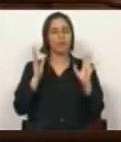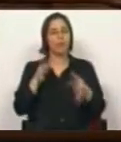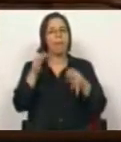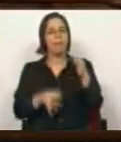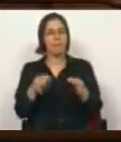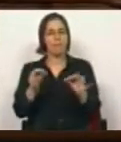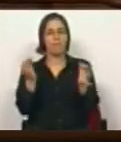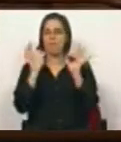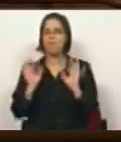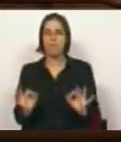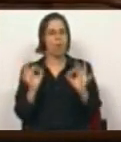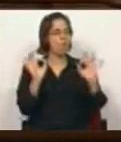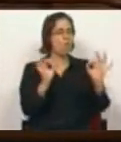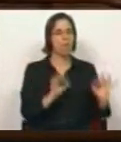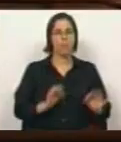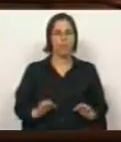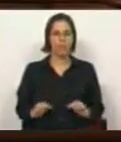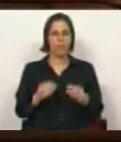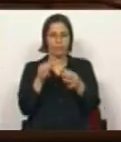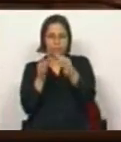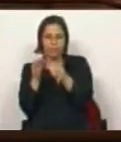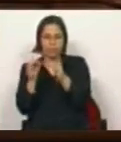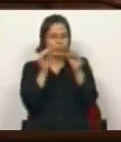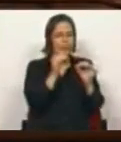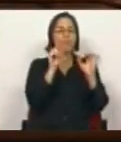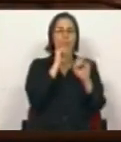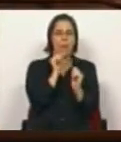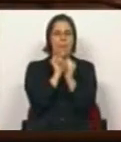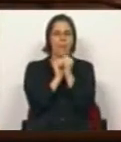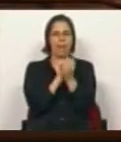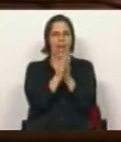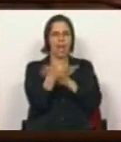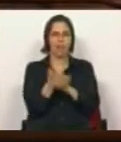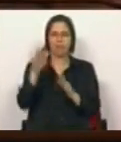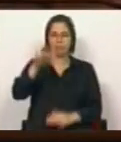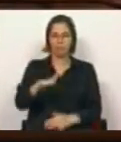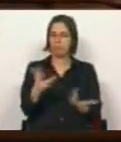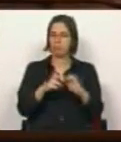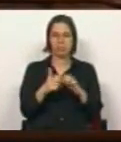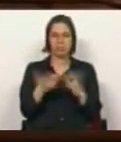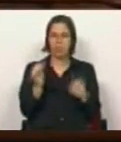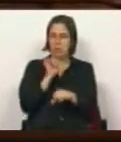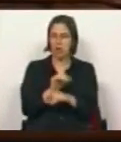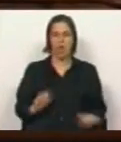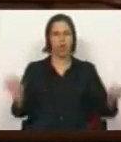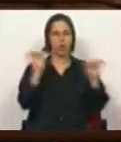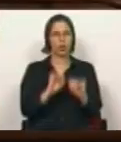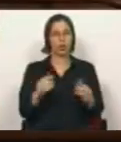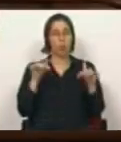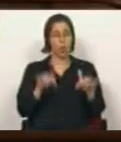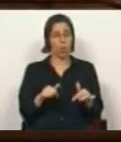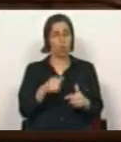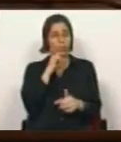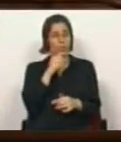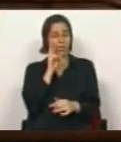as máquinas estavam preparadas e devidamente calibradas para receber o papel reciclado e sem quaisquer problemas, como de resto